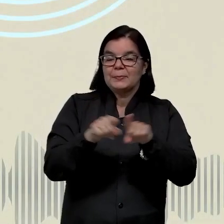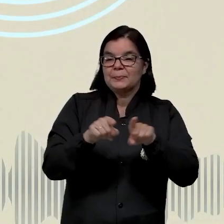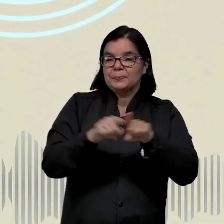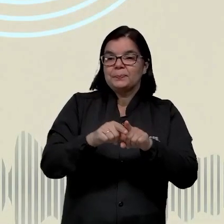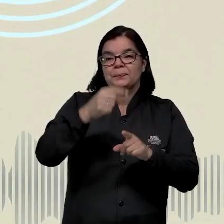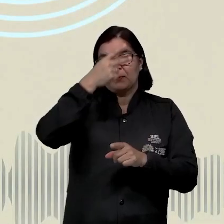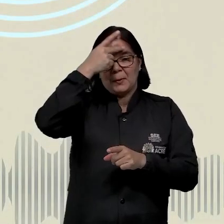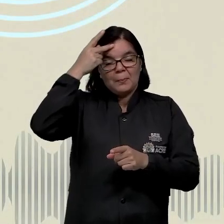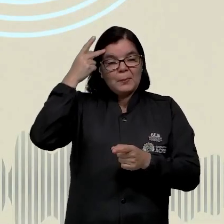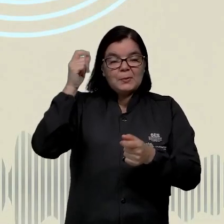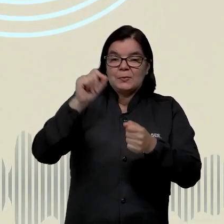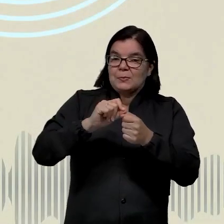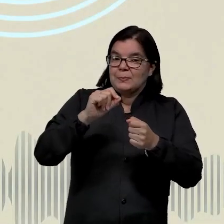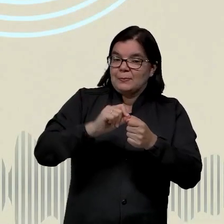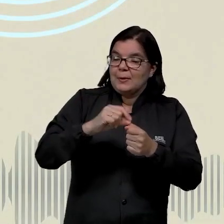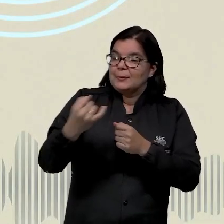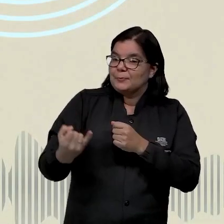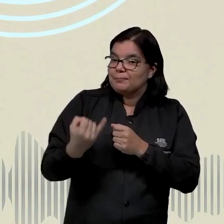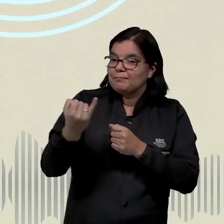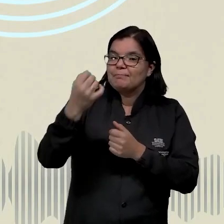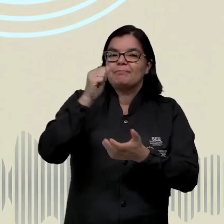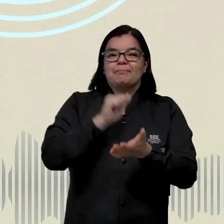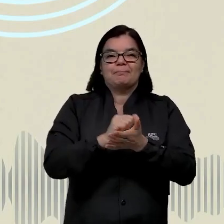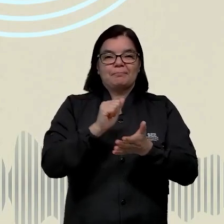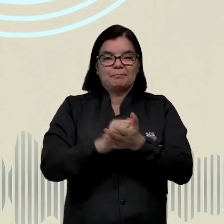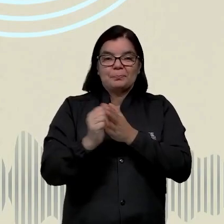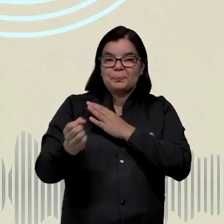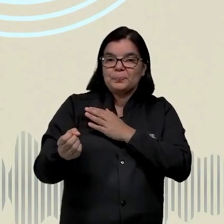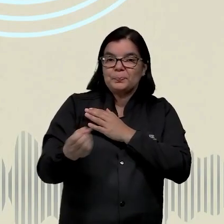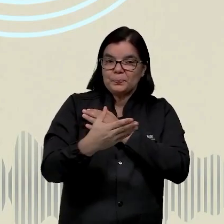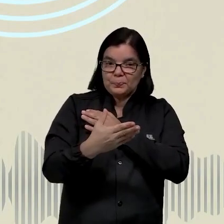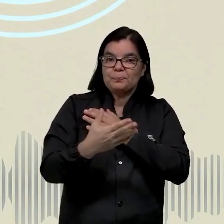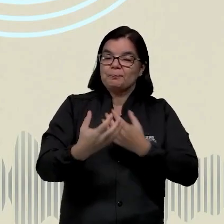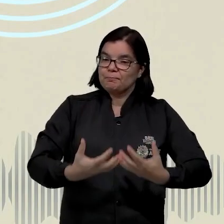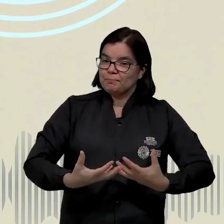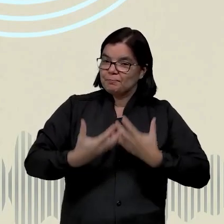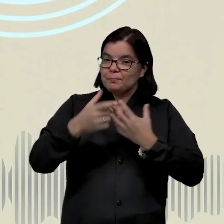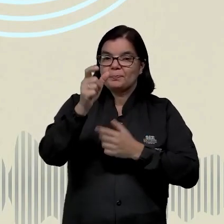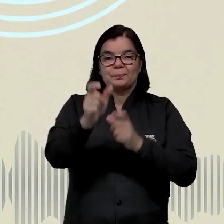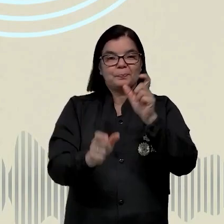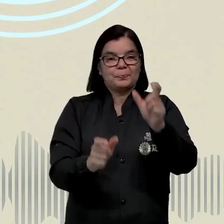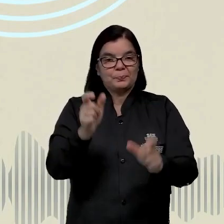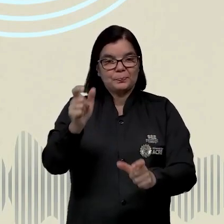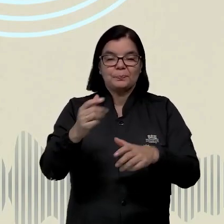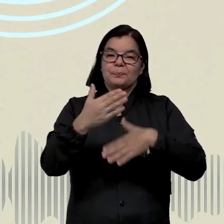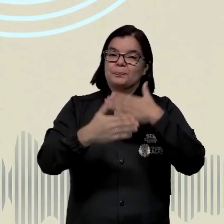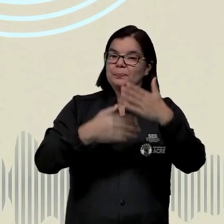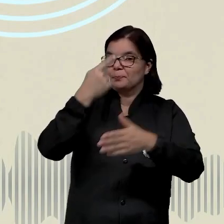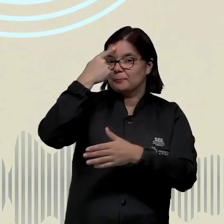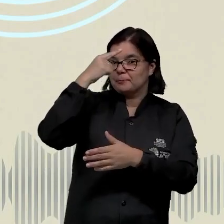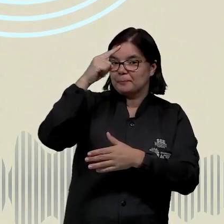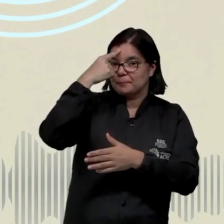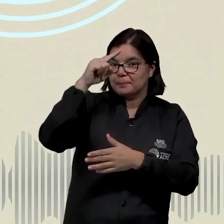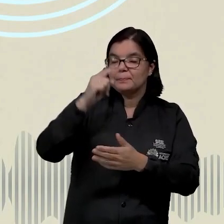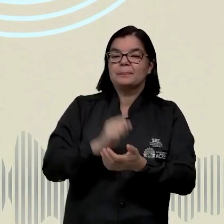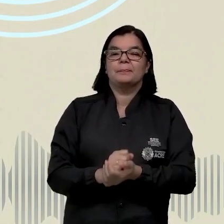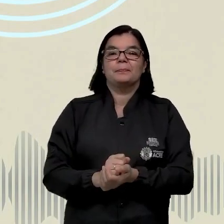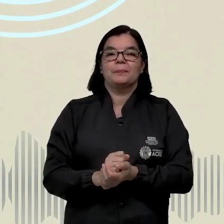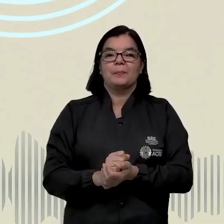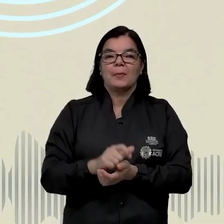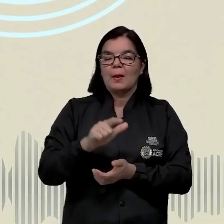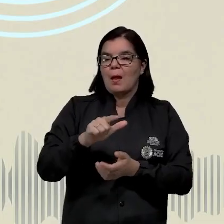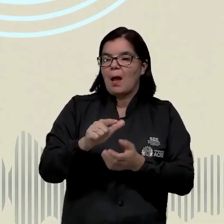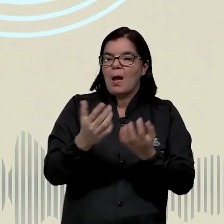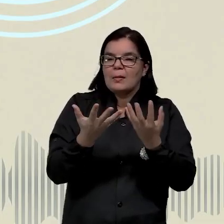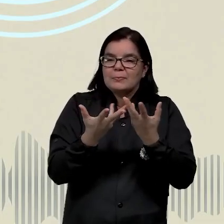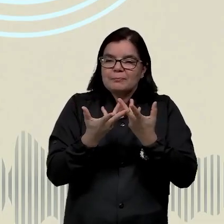autoral, que é fundamental, né, para a inovação e expressão individual. O processo criativo que envolve a ideação, como